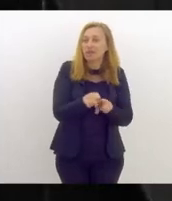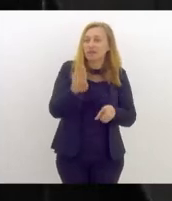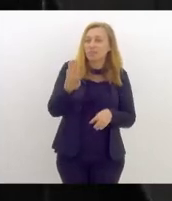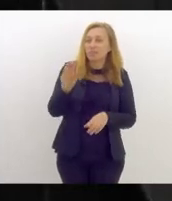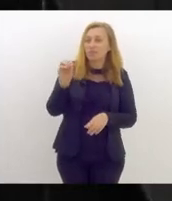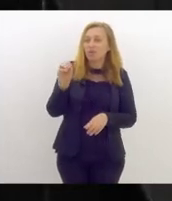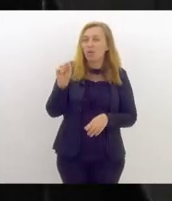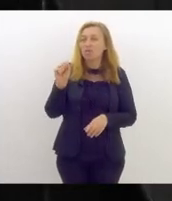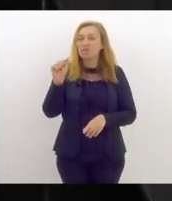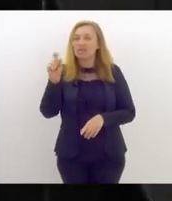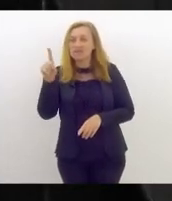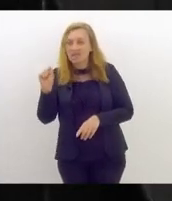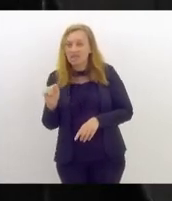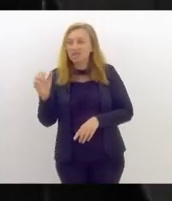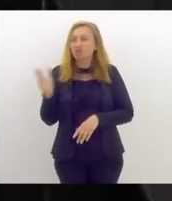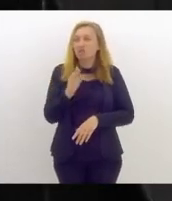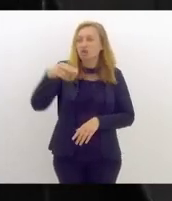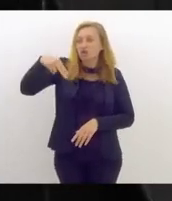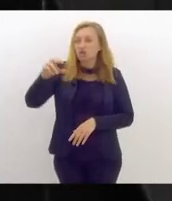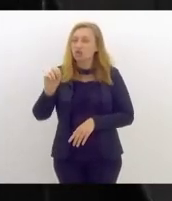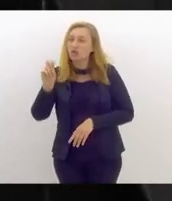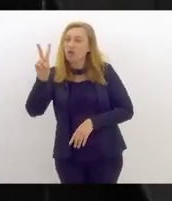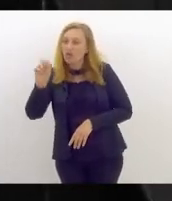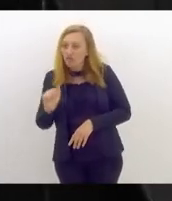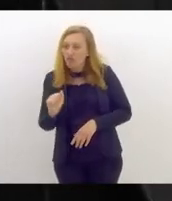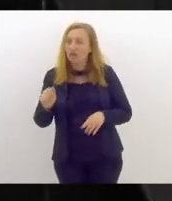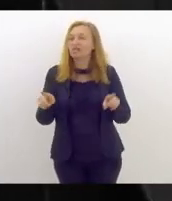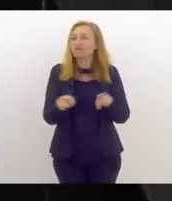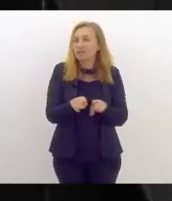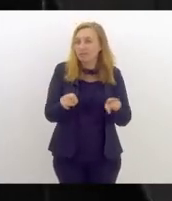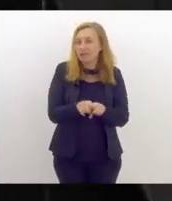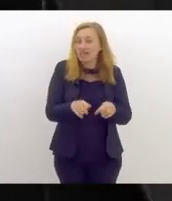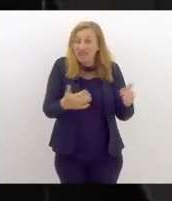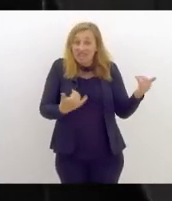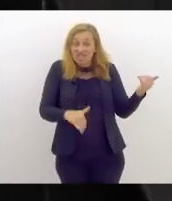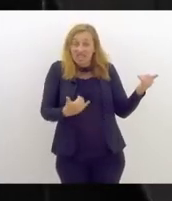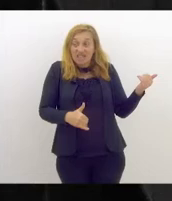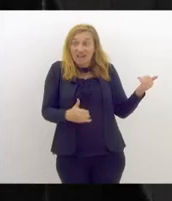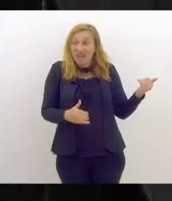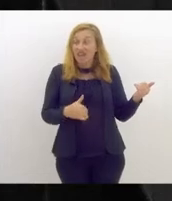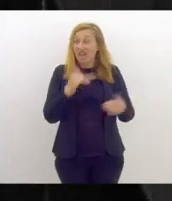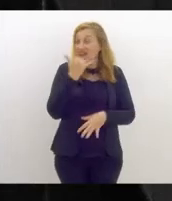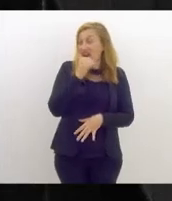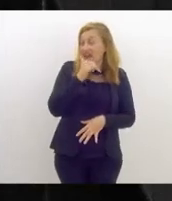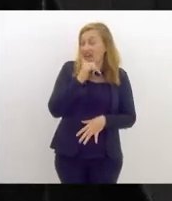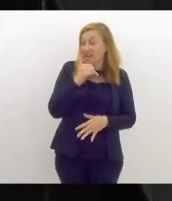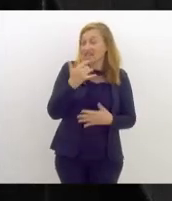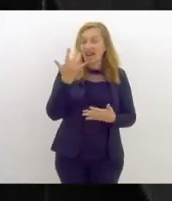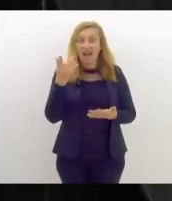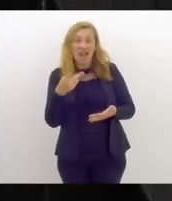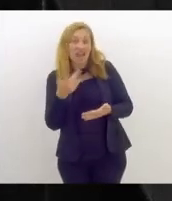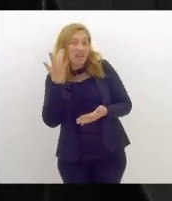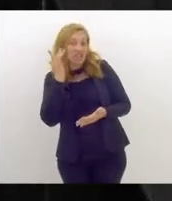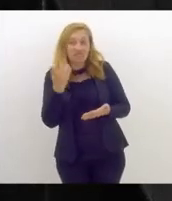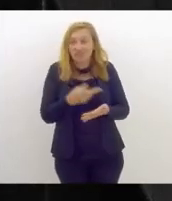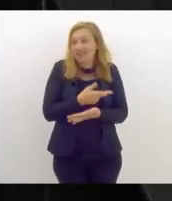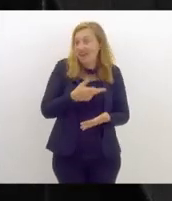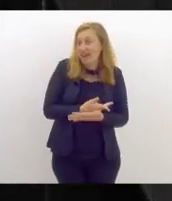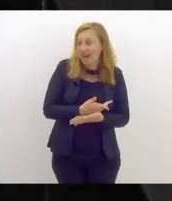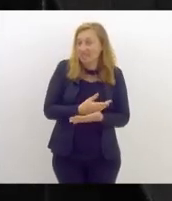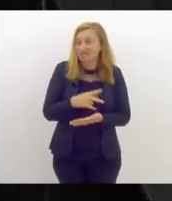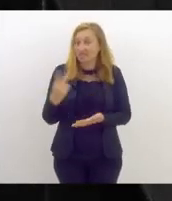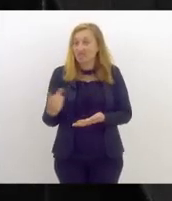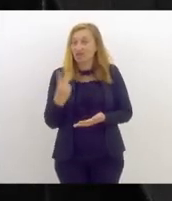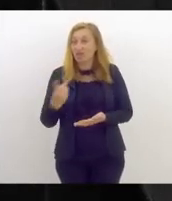da guitarra elétrica que achavam que era uma um americanismo na música brasileira na submissão da cultura da música brasileiras a valores